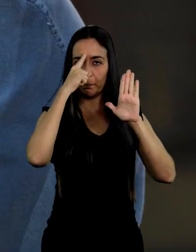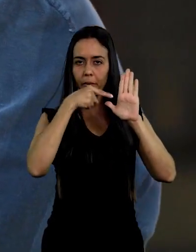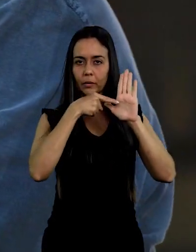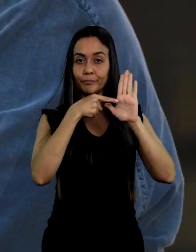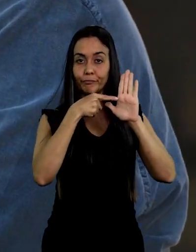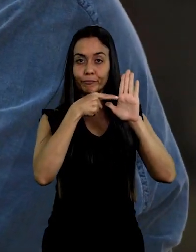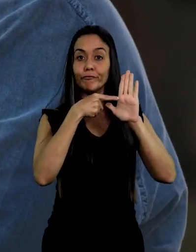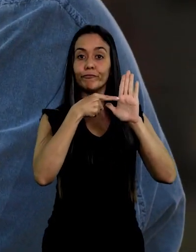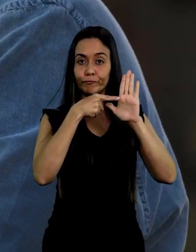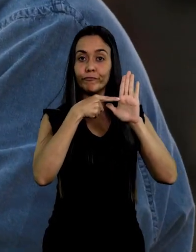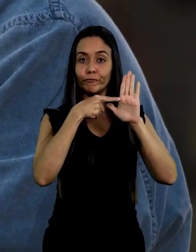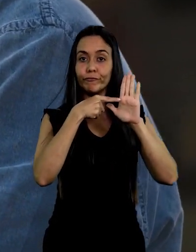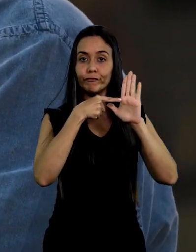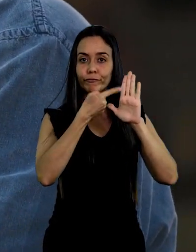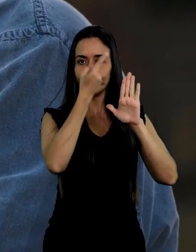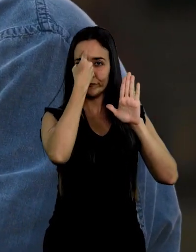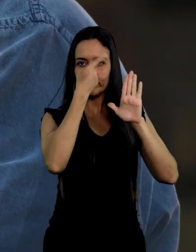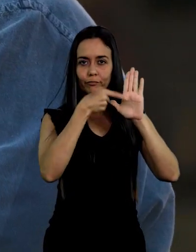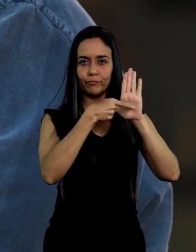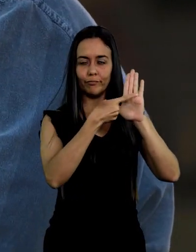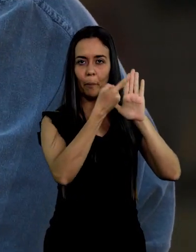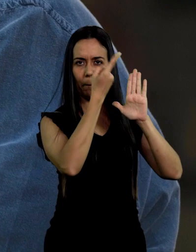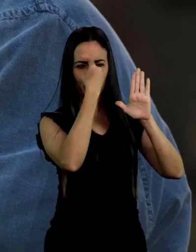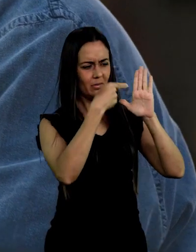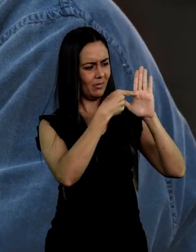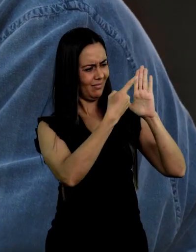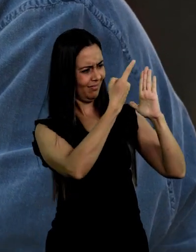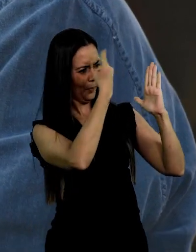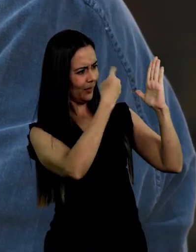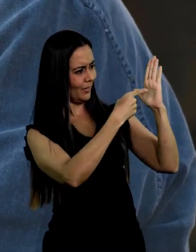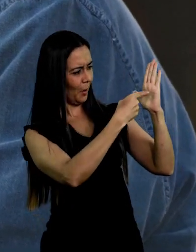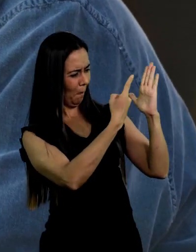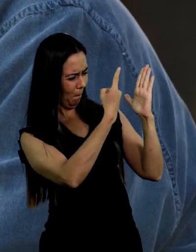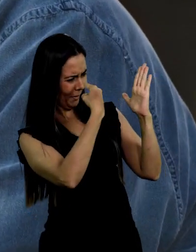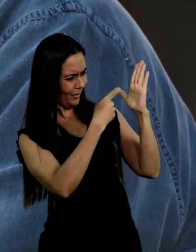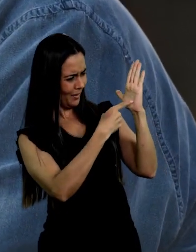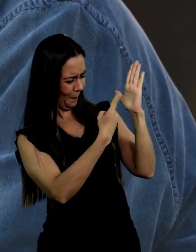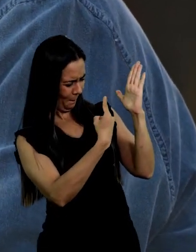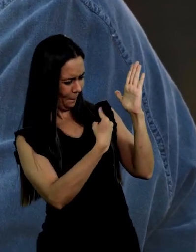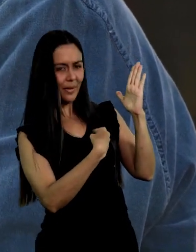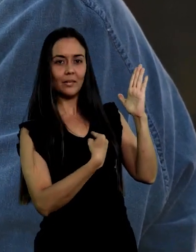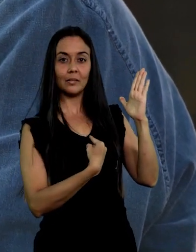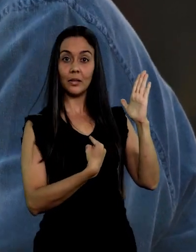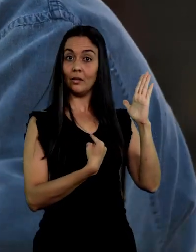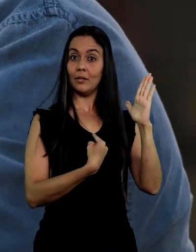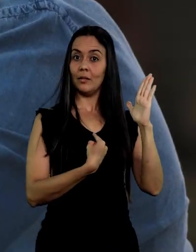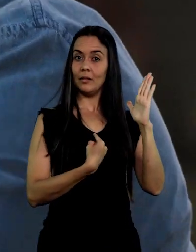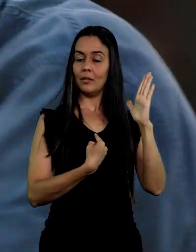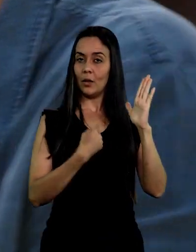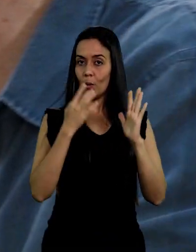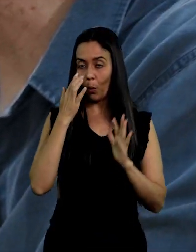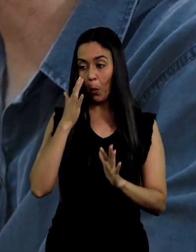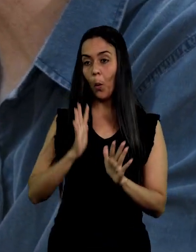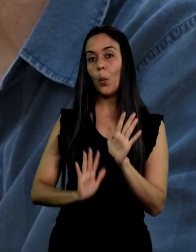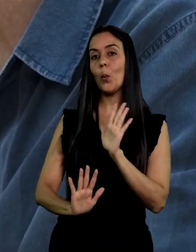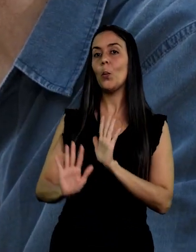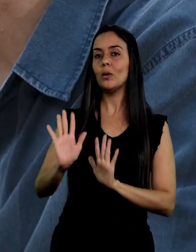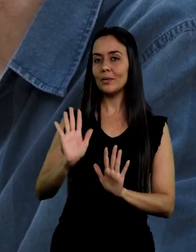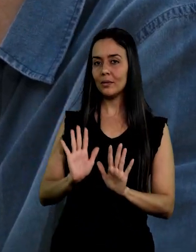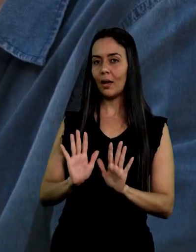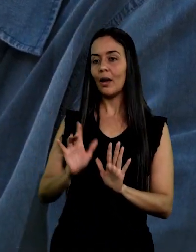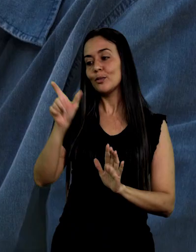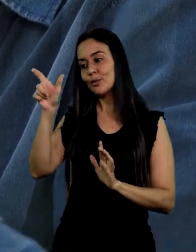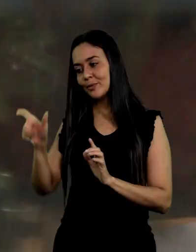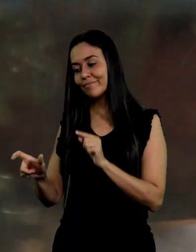que nós estamos falando de grade curricular, de disciplinas. Por que a gente não tem esse estranhamento? De novo, o palhaço tem esse